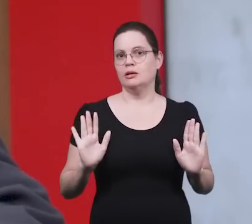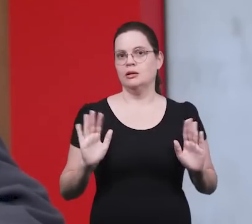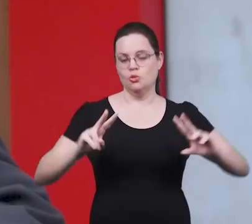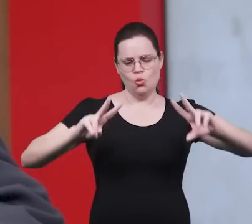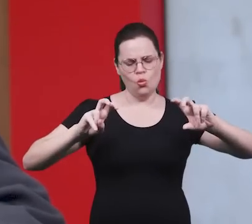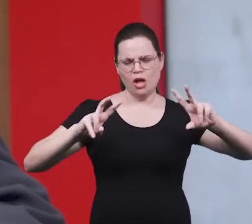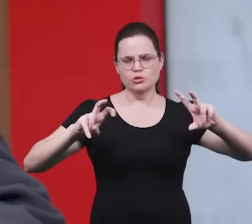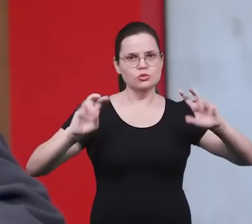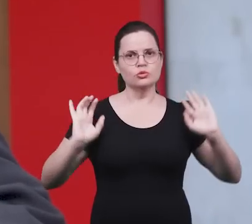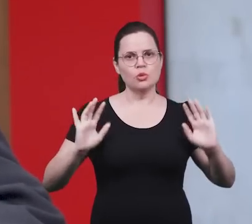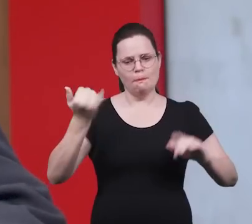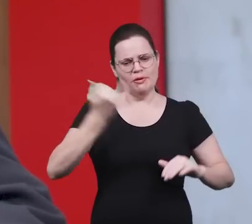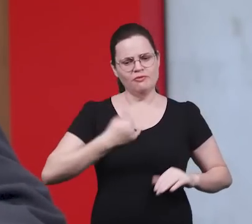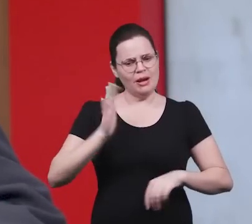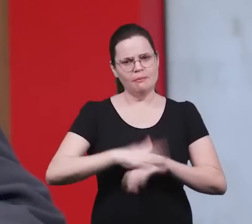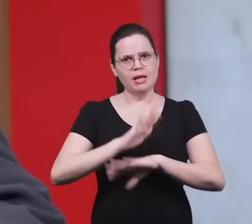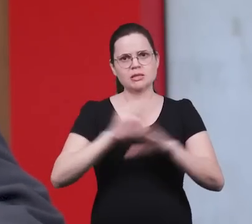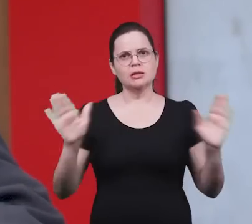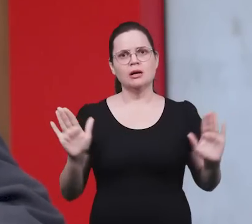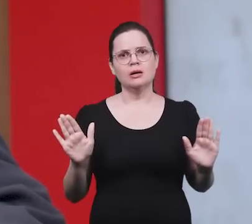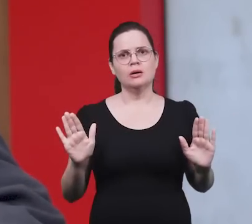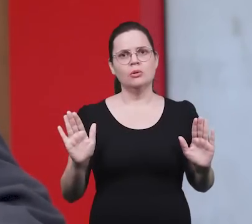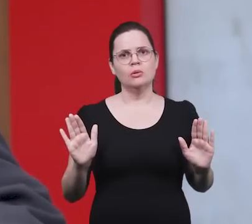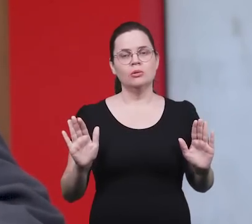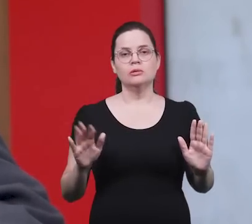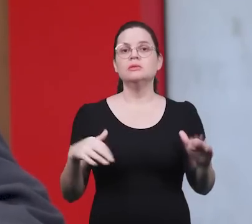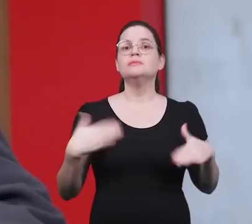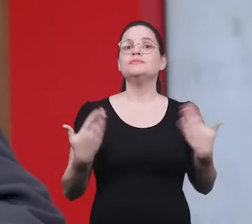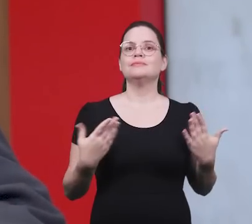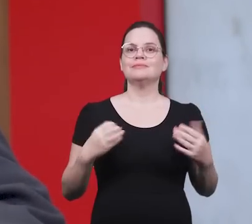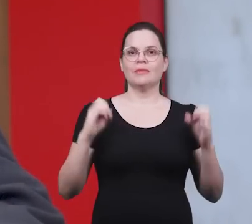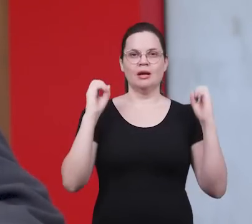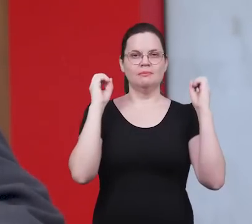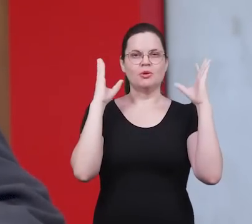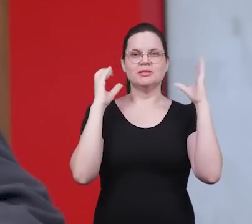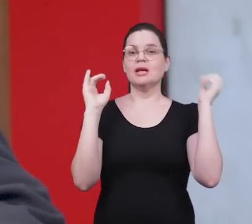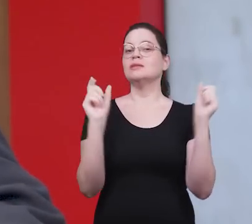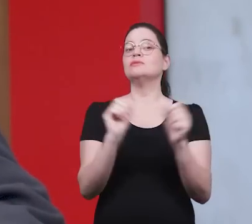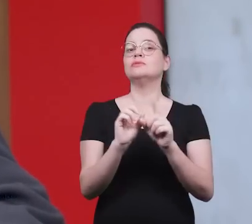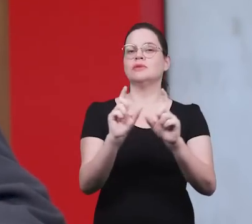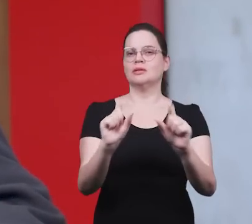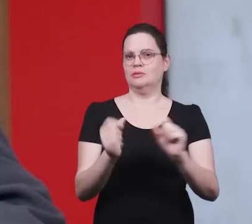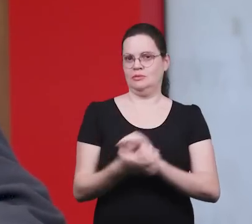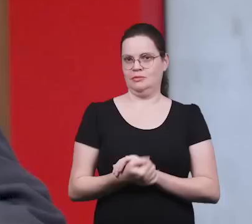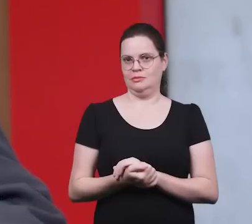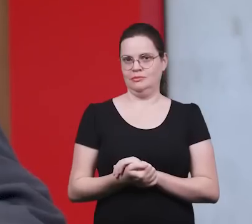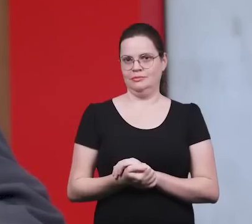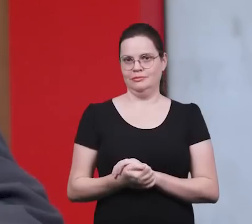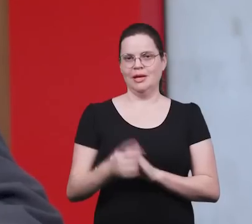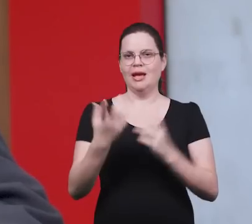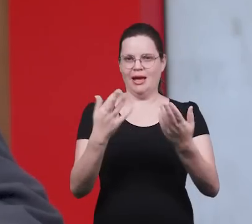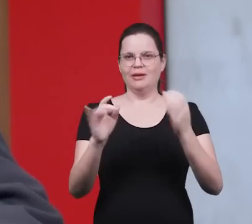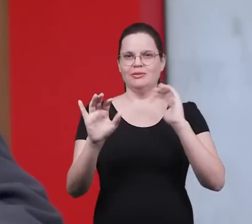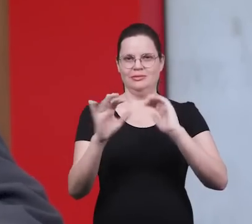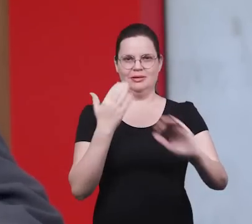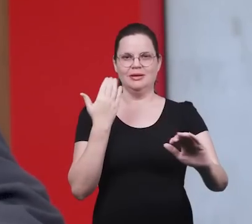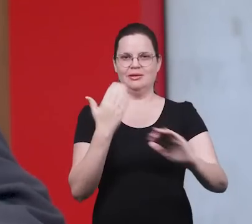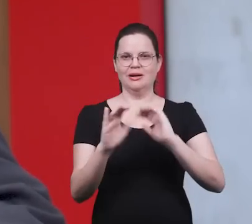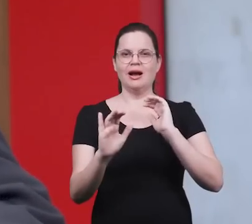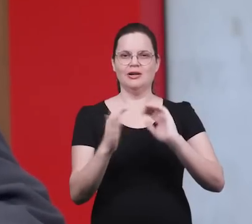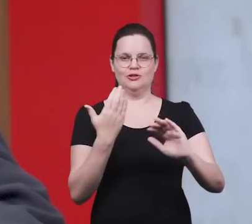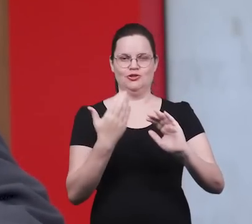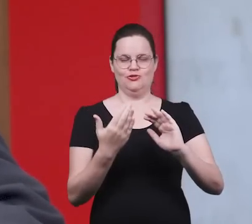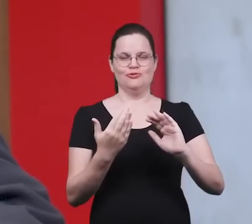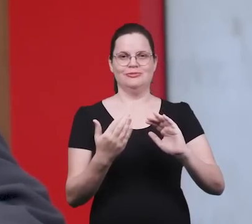assunto? Qual a postura de Moisés? A postura de Moisés é exatamente este cântico, que é o